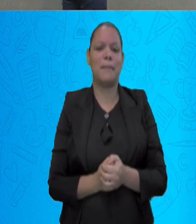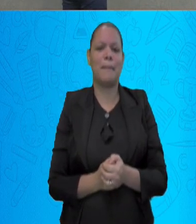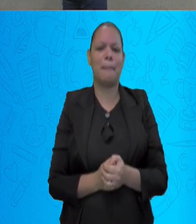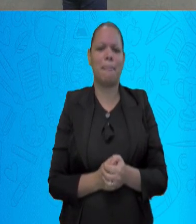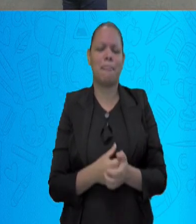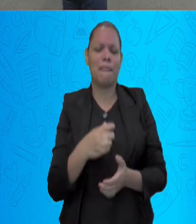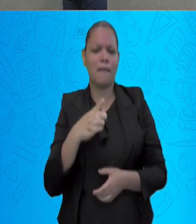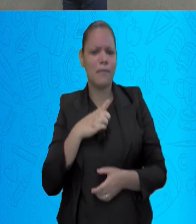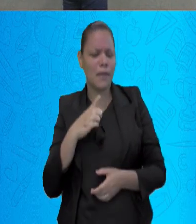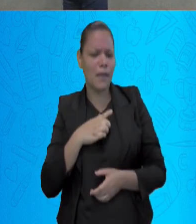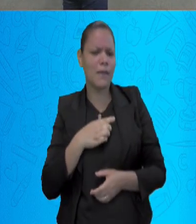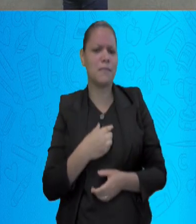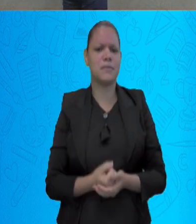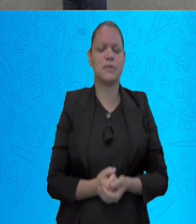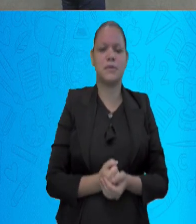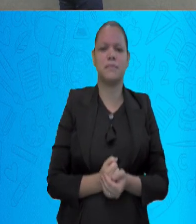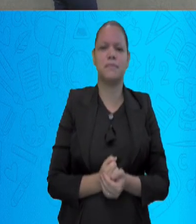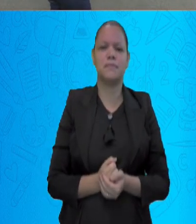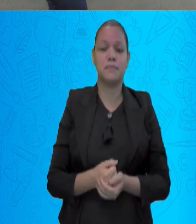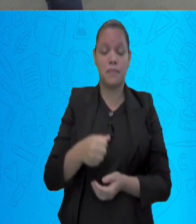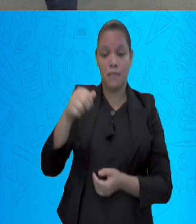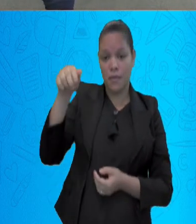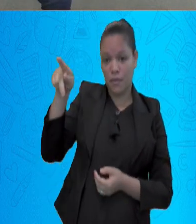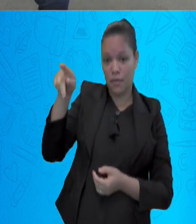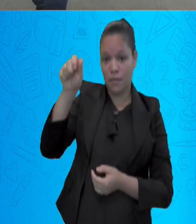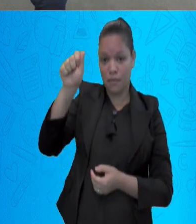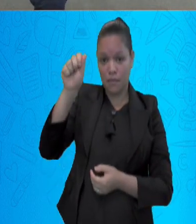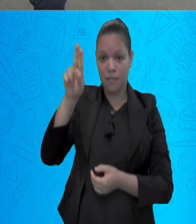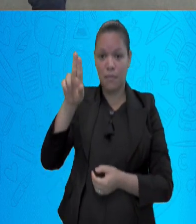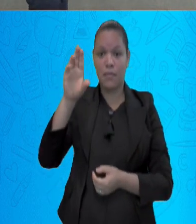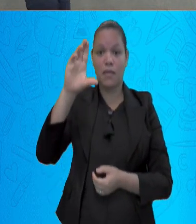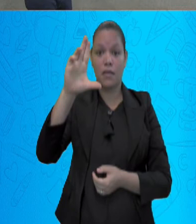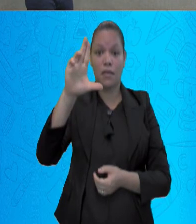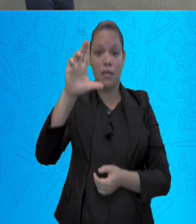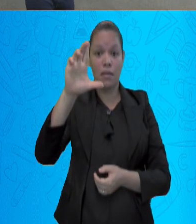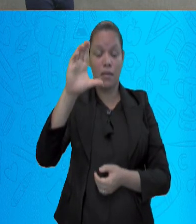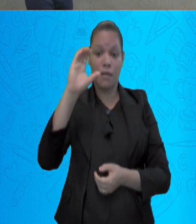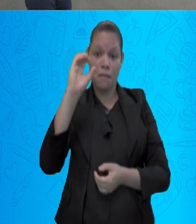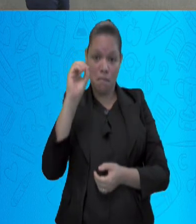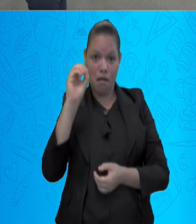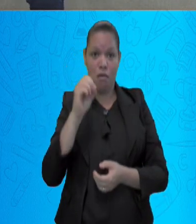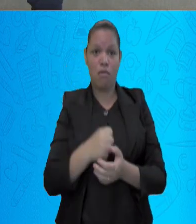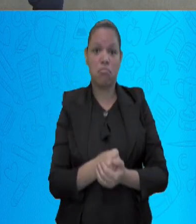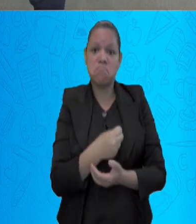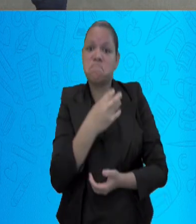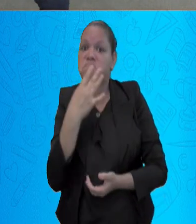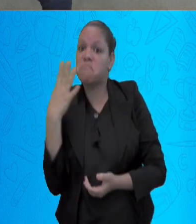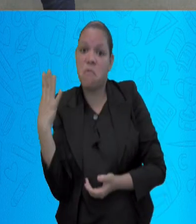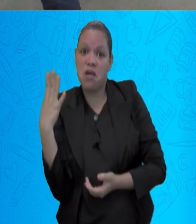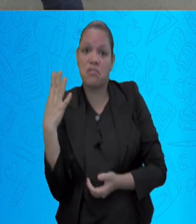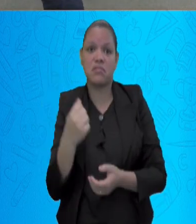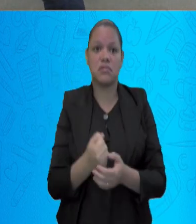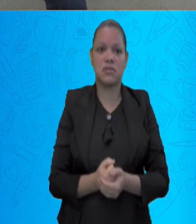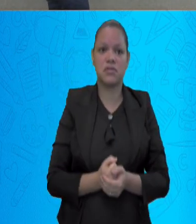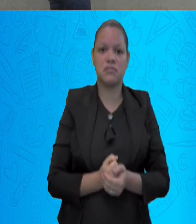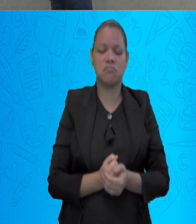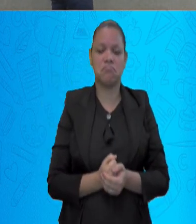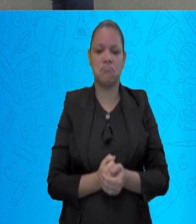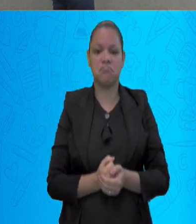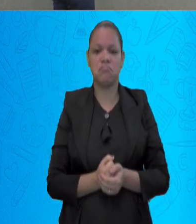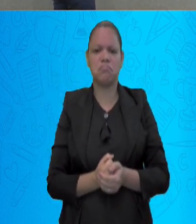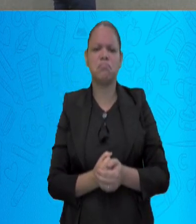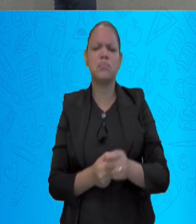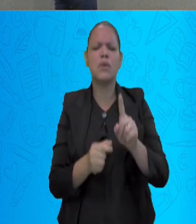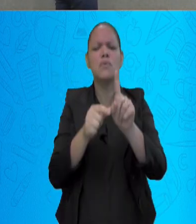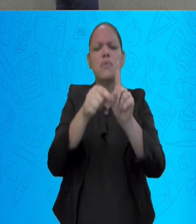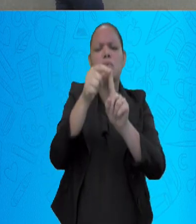temos centenas e dezenas, não temos unidades. Quantas unidades de milhar o Paulo fez? 1,